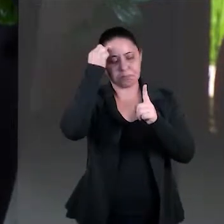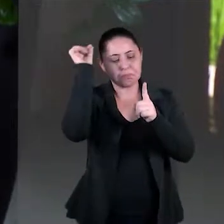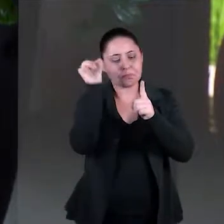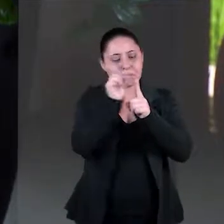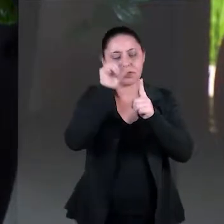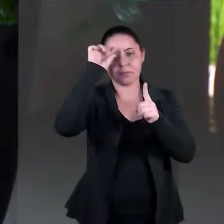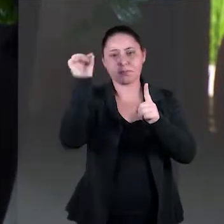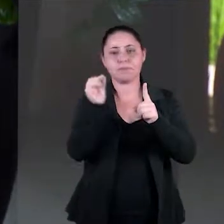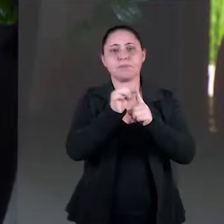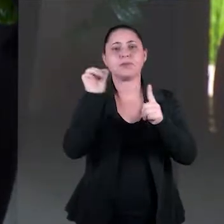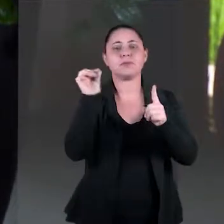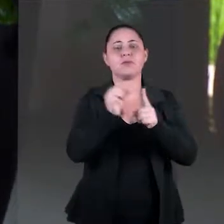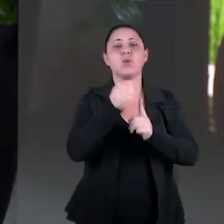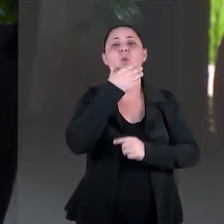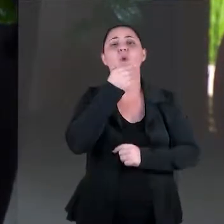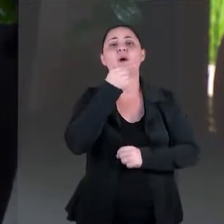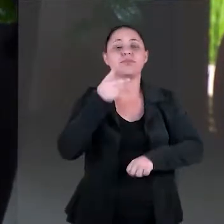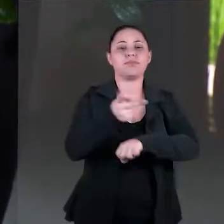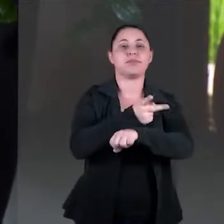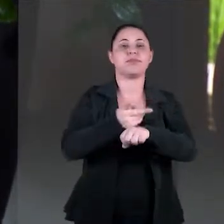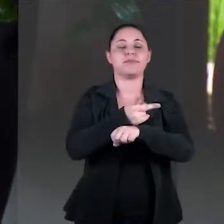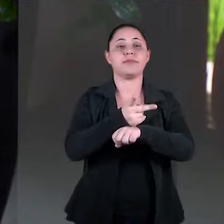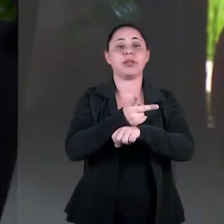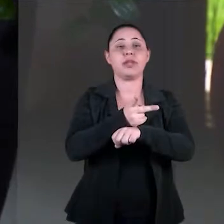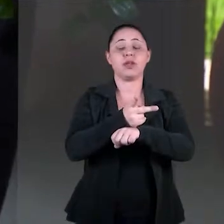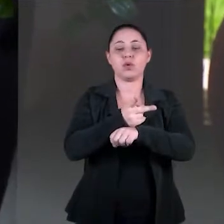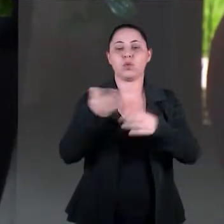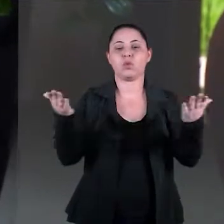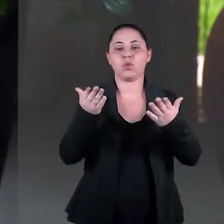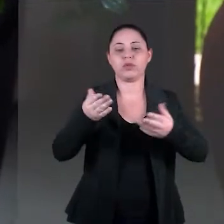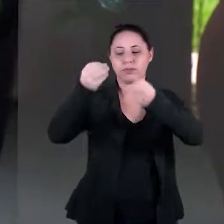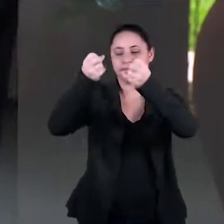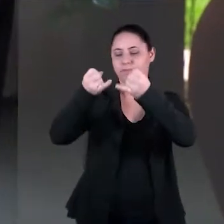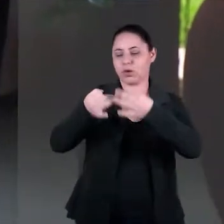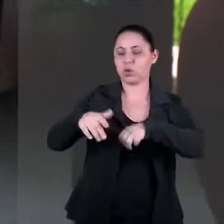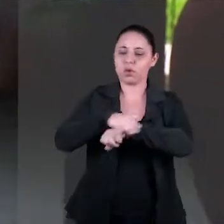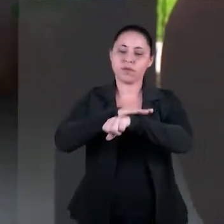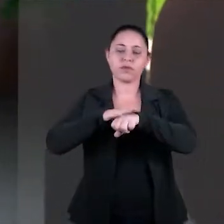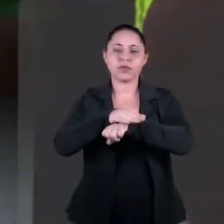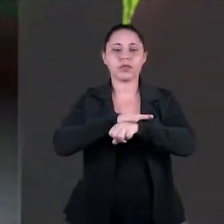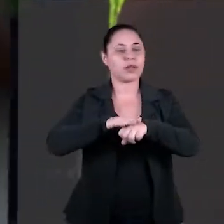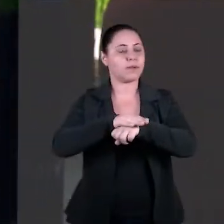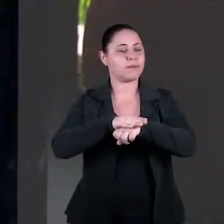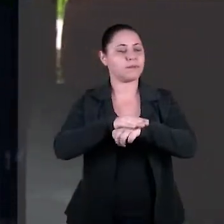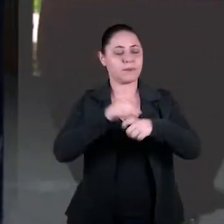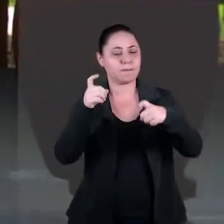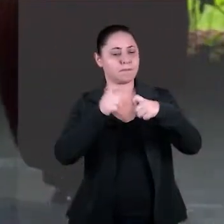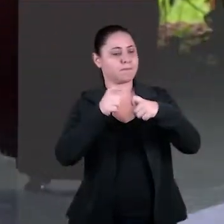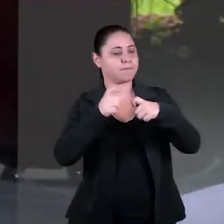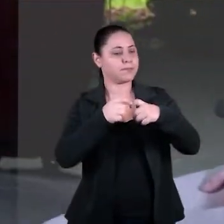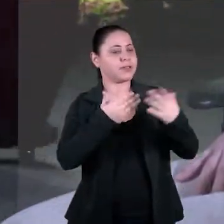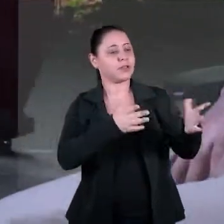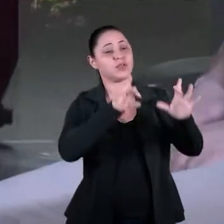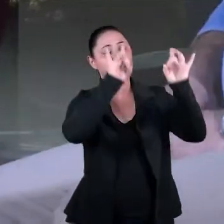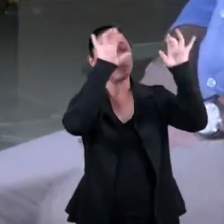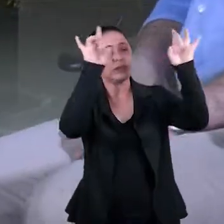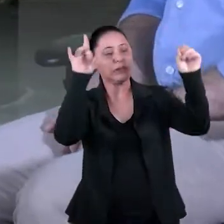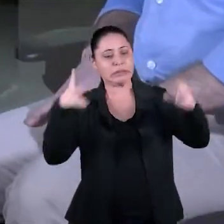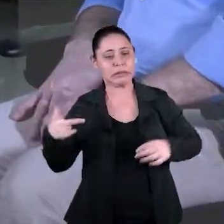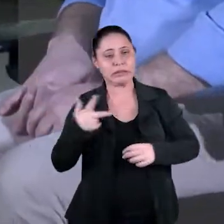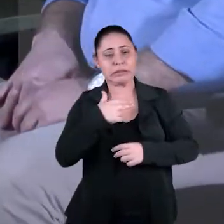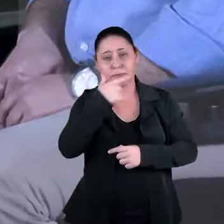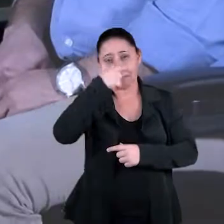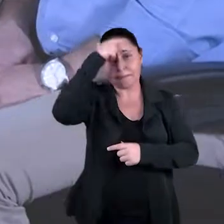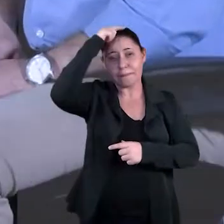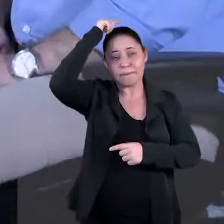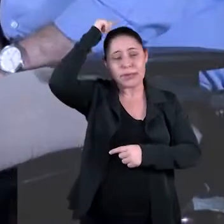procurado pelos homens. Para falar sobre isso, nós vamos conversar com o médico dermatologista Baltazar Sanabria,